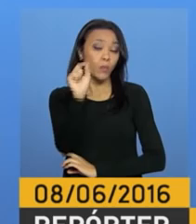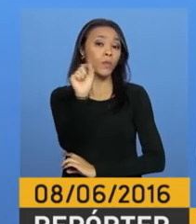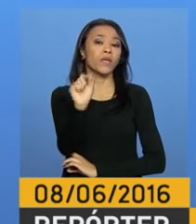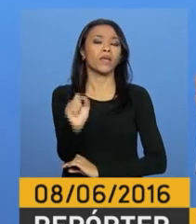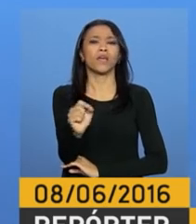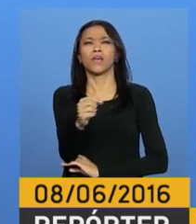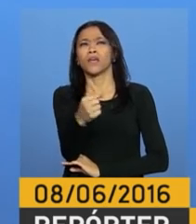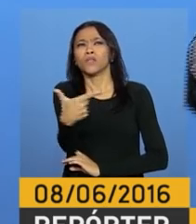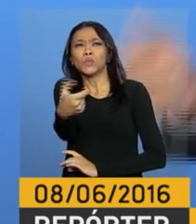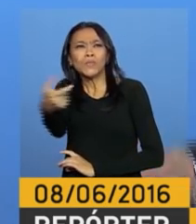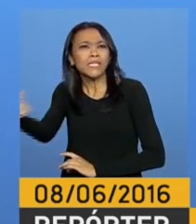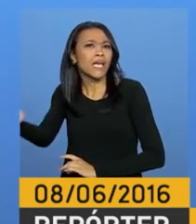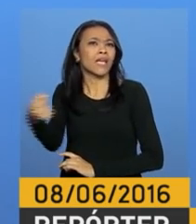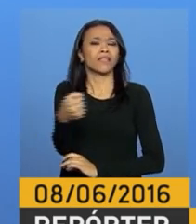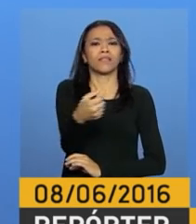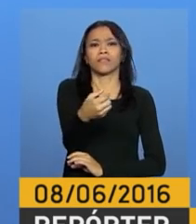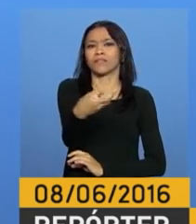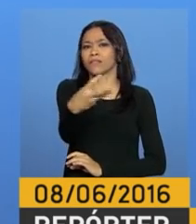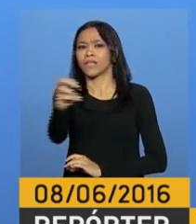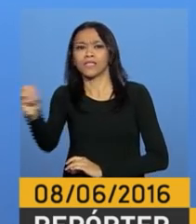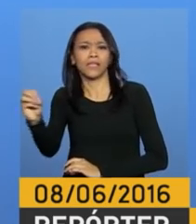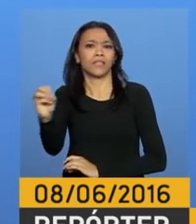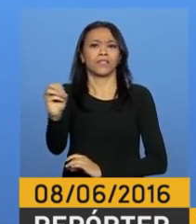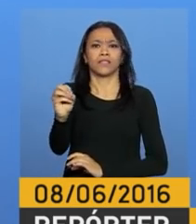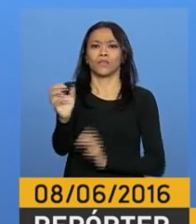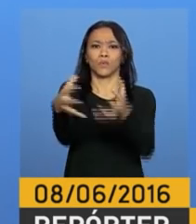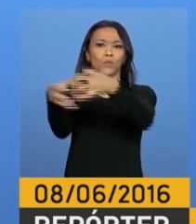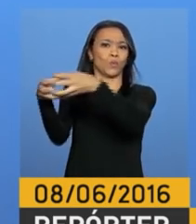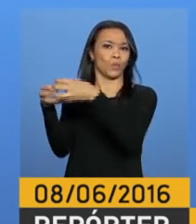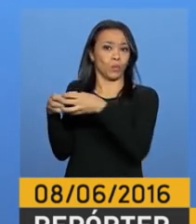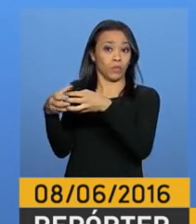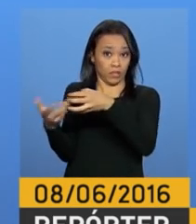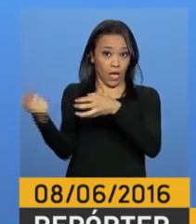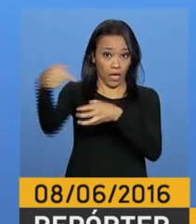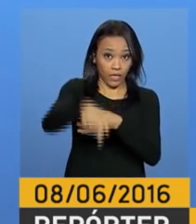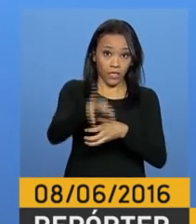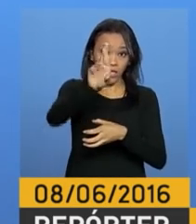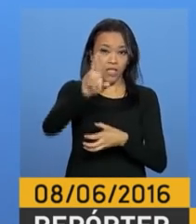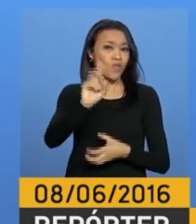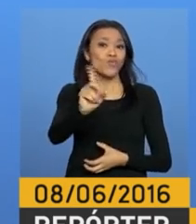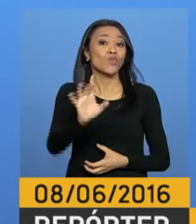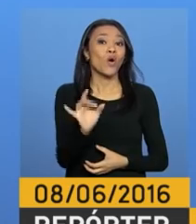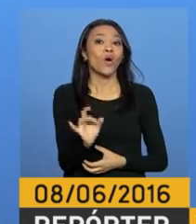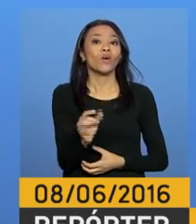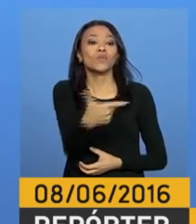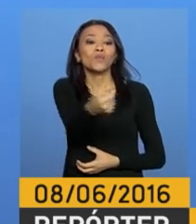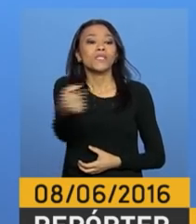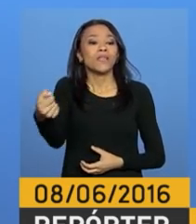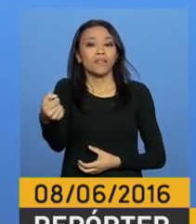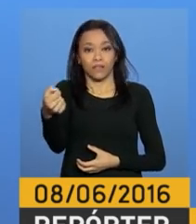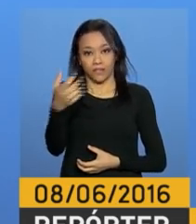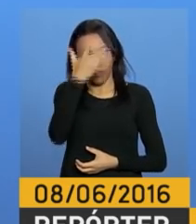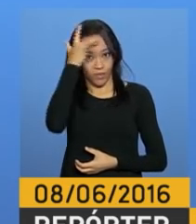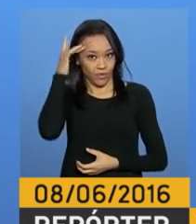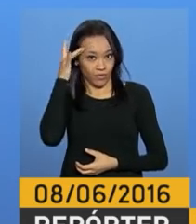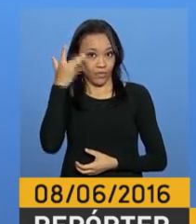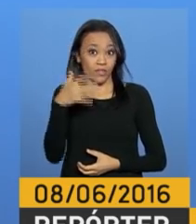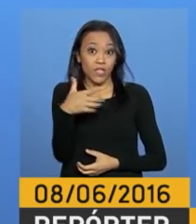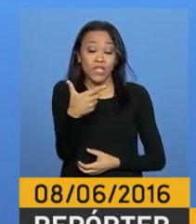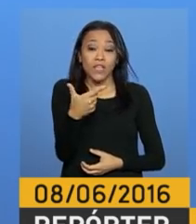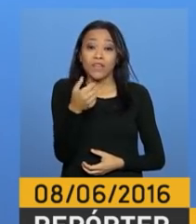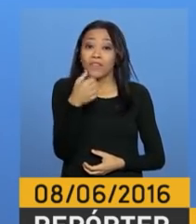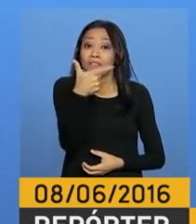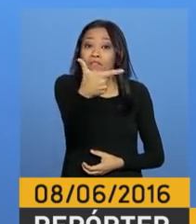200 300 outras entidades Então nesse salão não estão 200 entidades estão 20.000